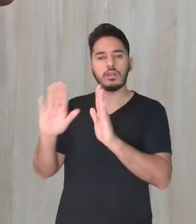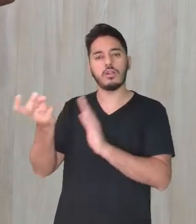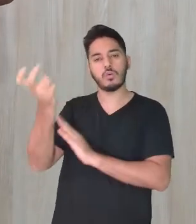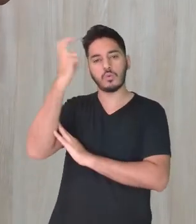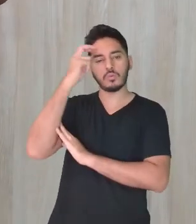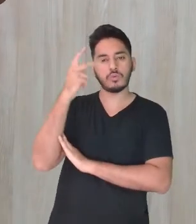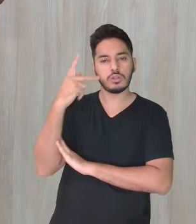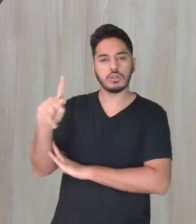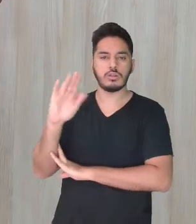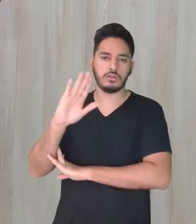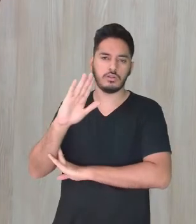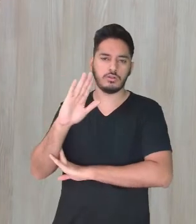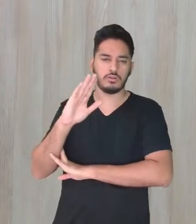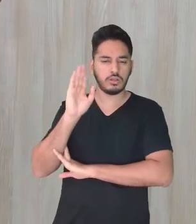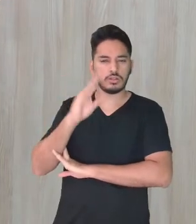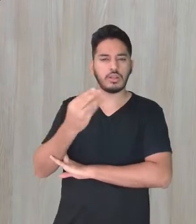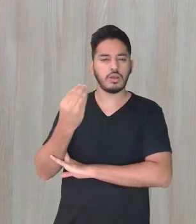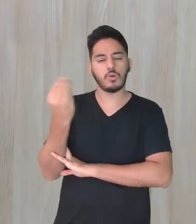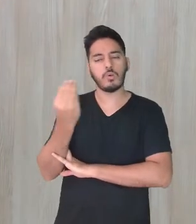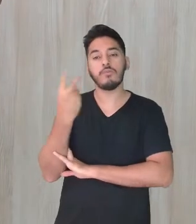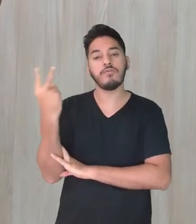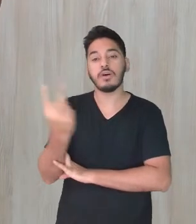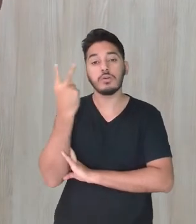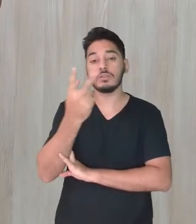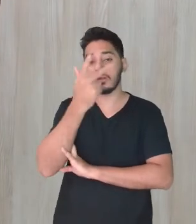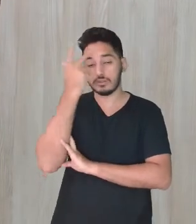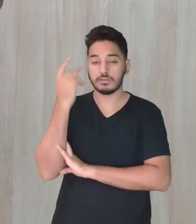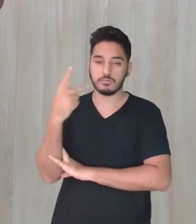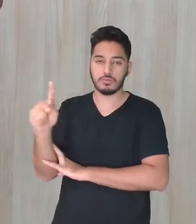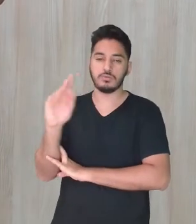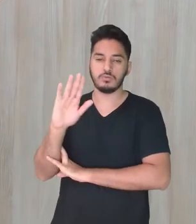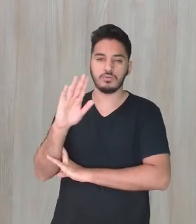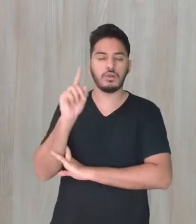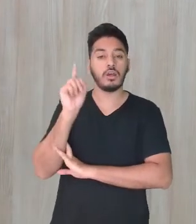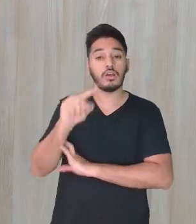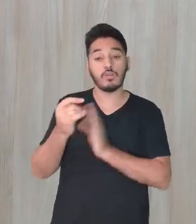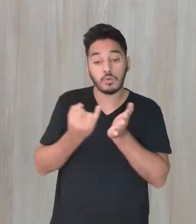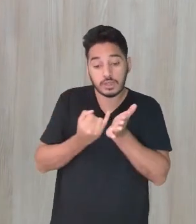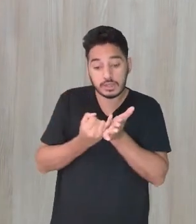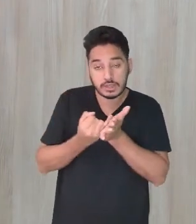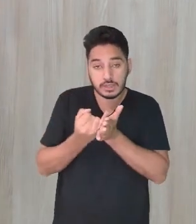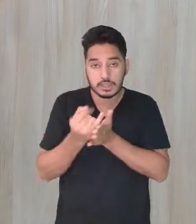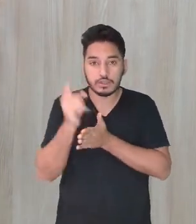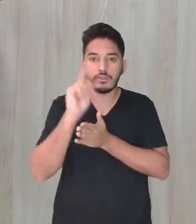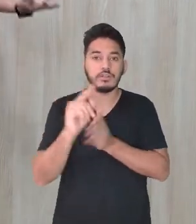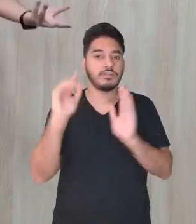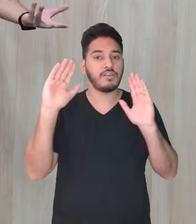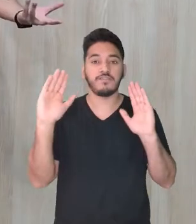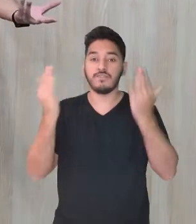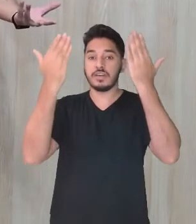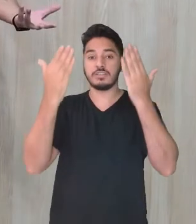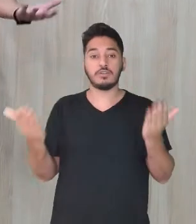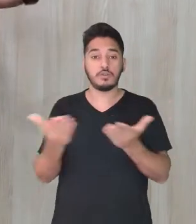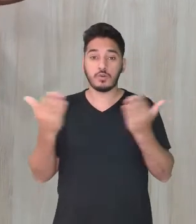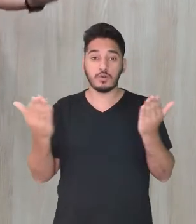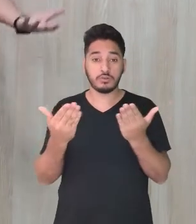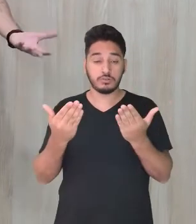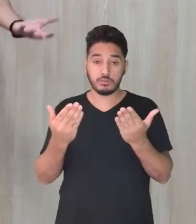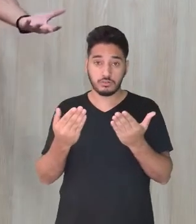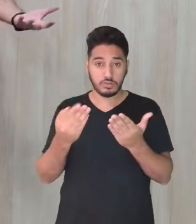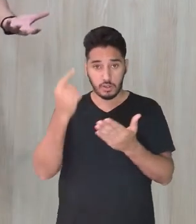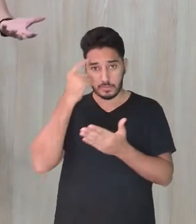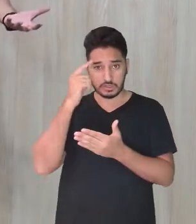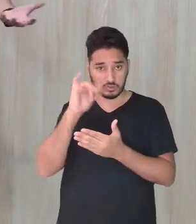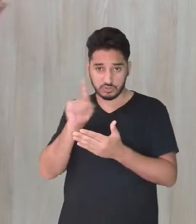cultura. Então isso é uma forma de valorizar essas pessoas que deram início a essa grande festa que a gente tem hoje. Porque imagina se não